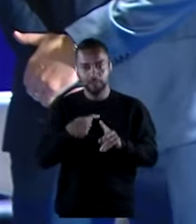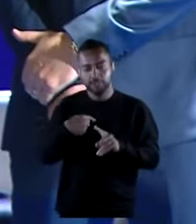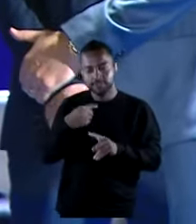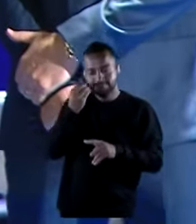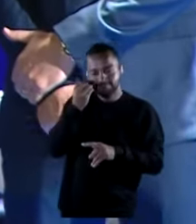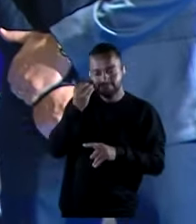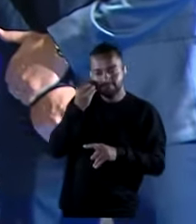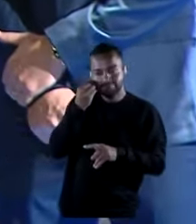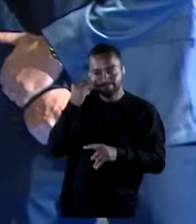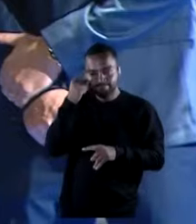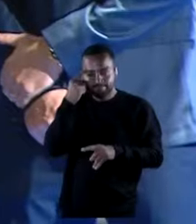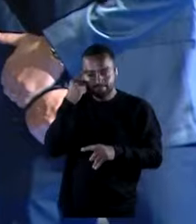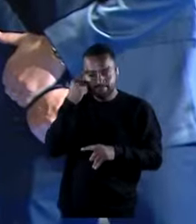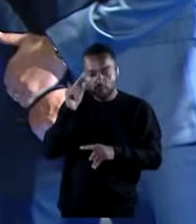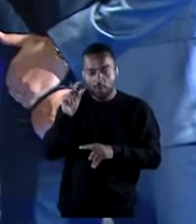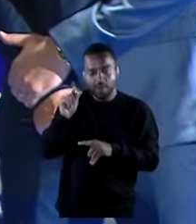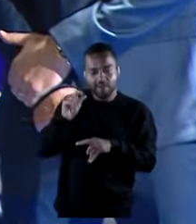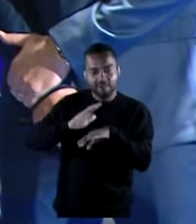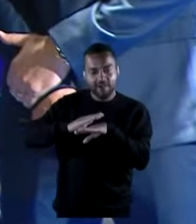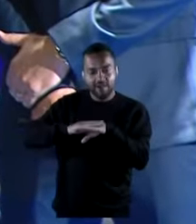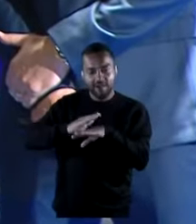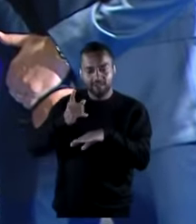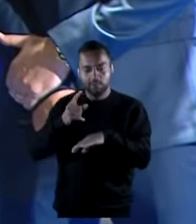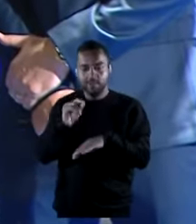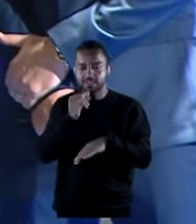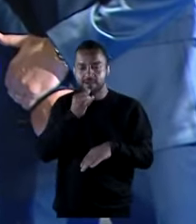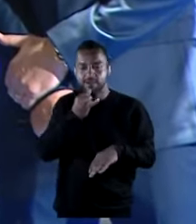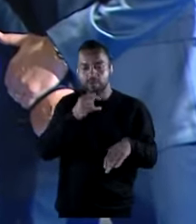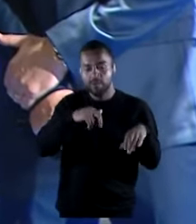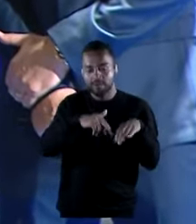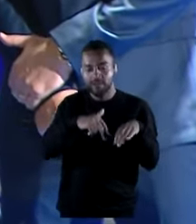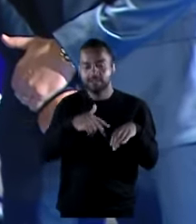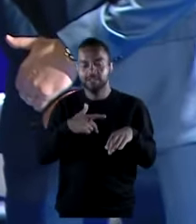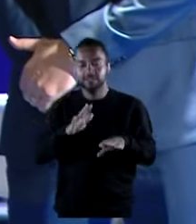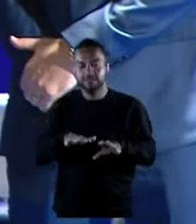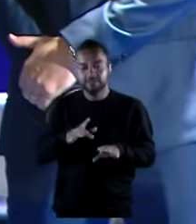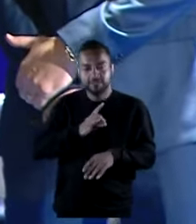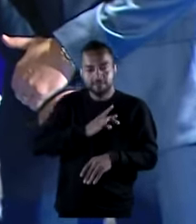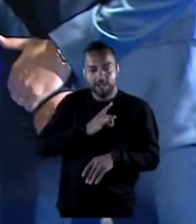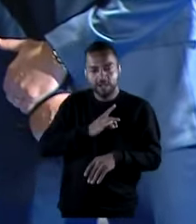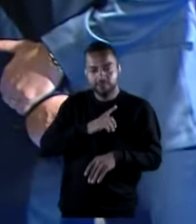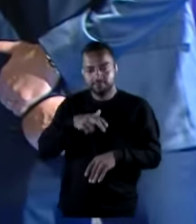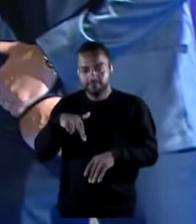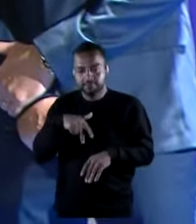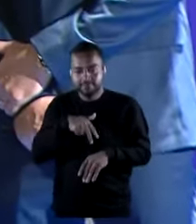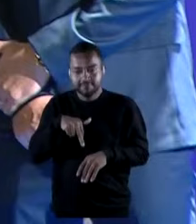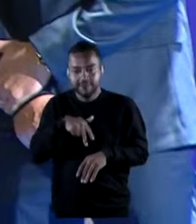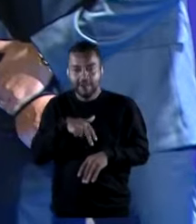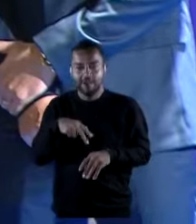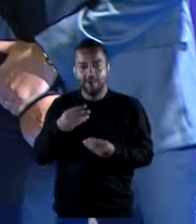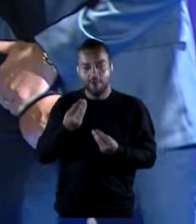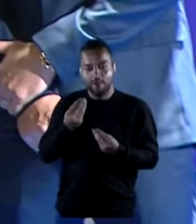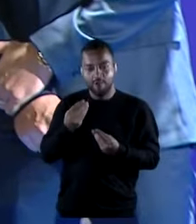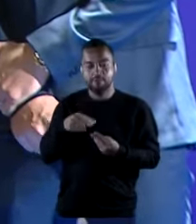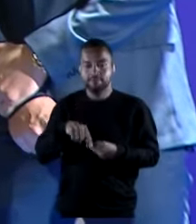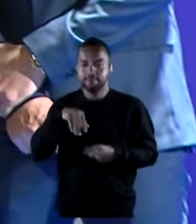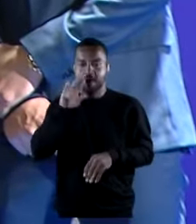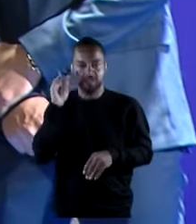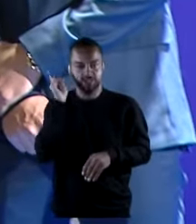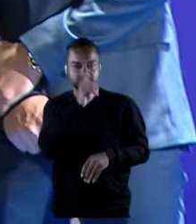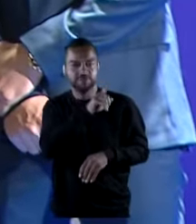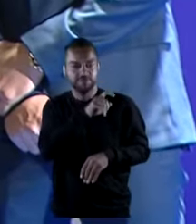fazer. Então esses jogadores habilidosos que saem para os dois lados, que finaliza, esse jogador é muito mais difícil de